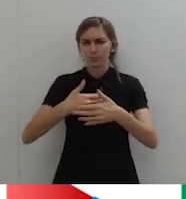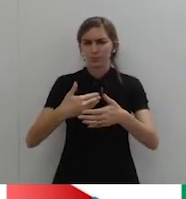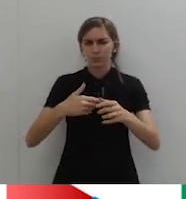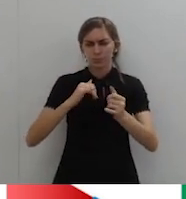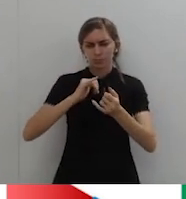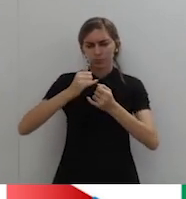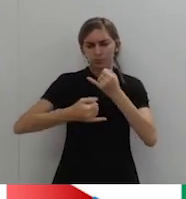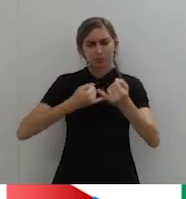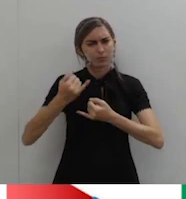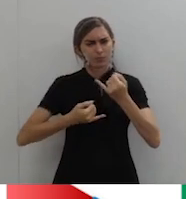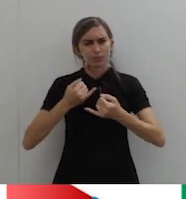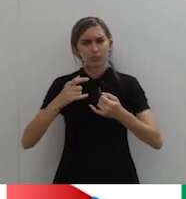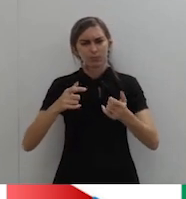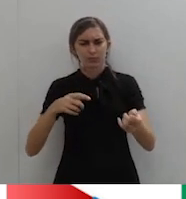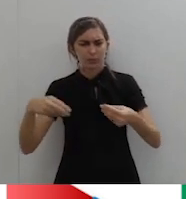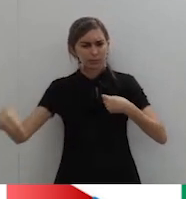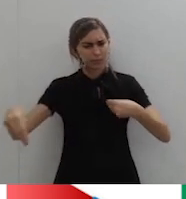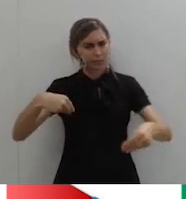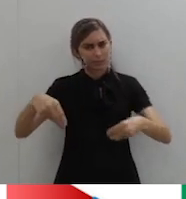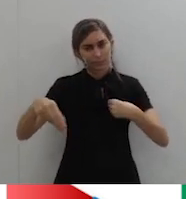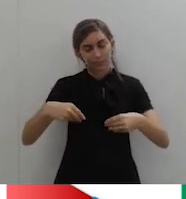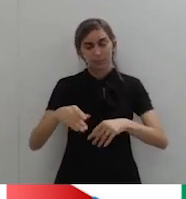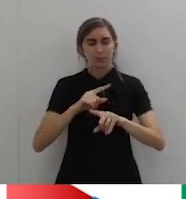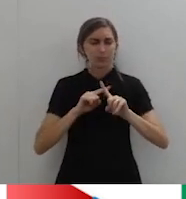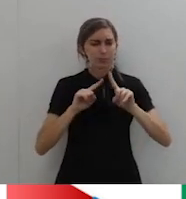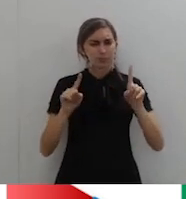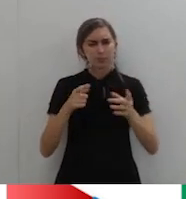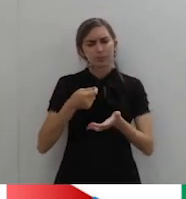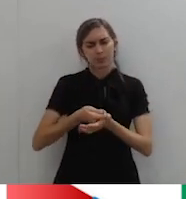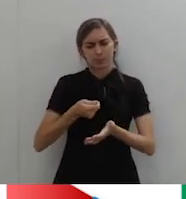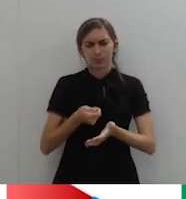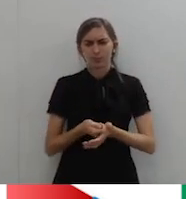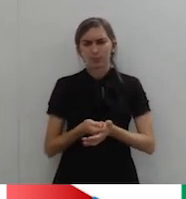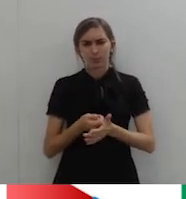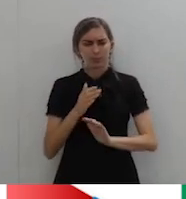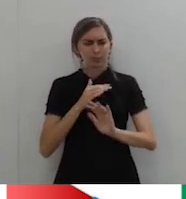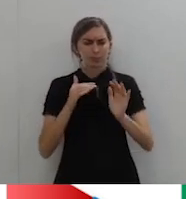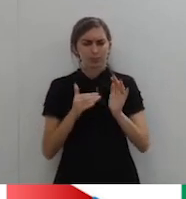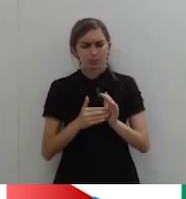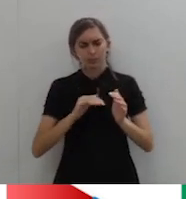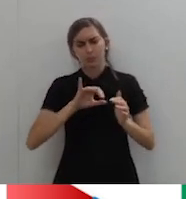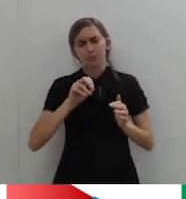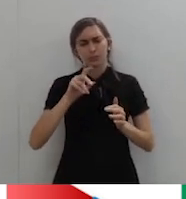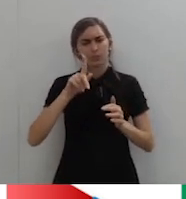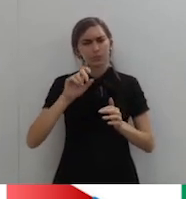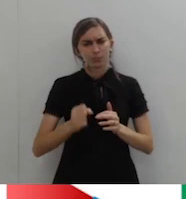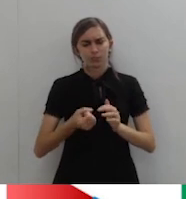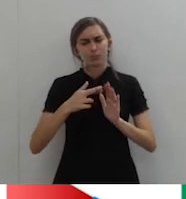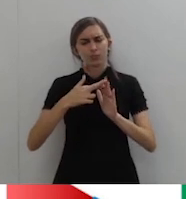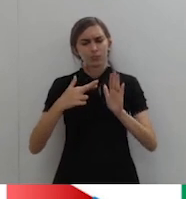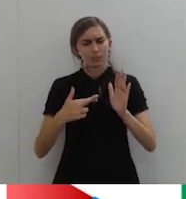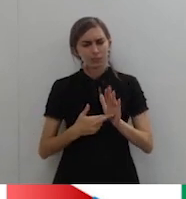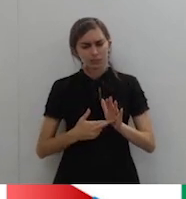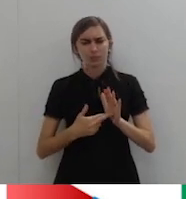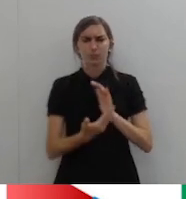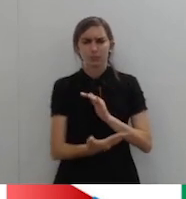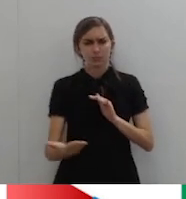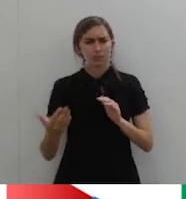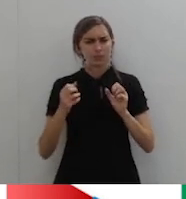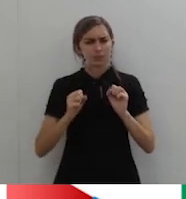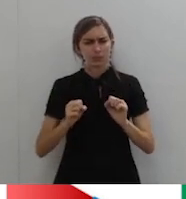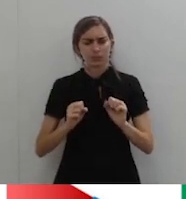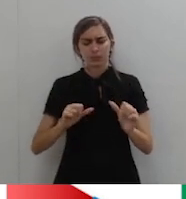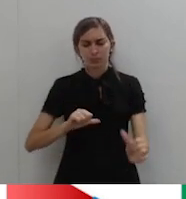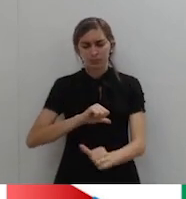jogos, elas são flexíveis, contudo, elas são obrigatórias. Todos os jogos têm as regras e essas